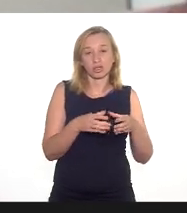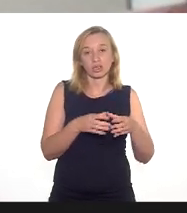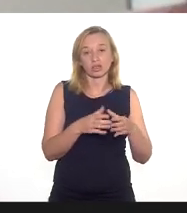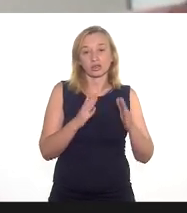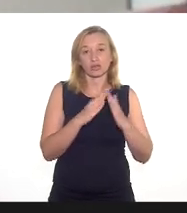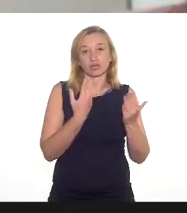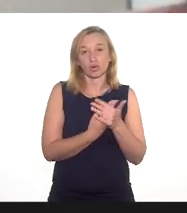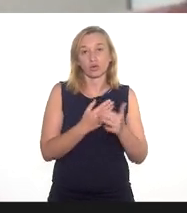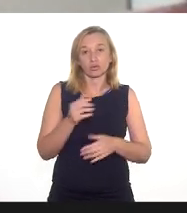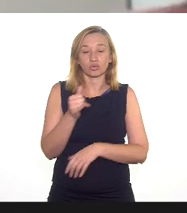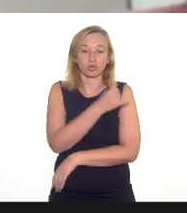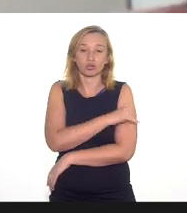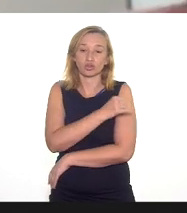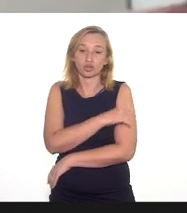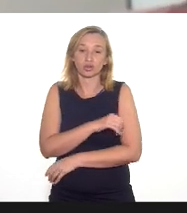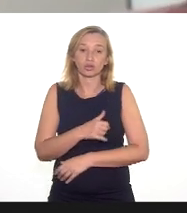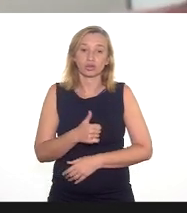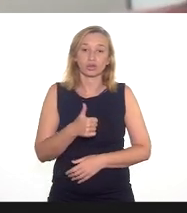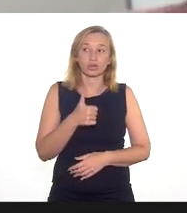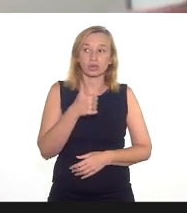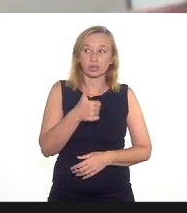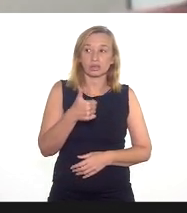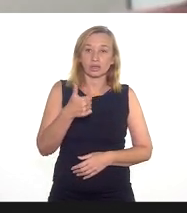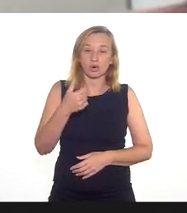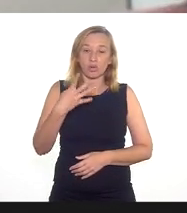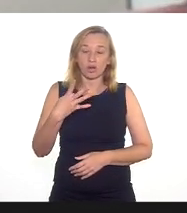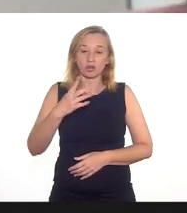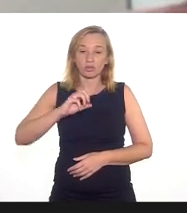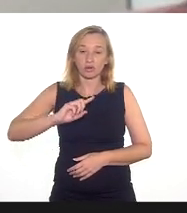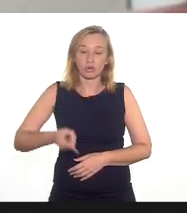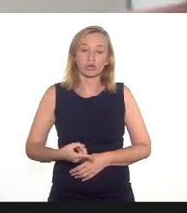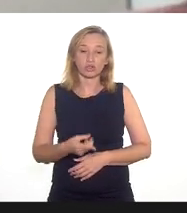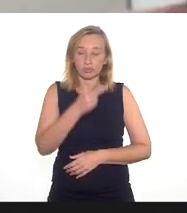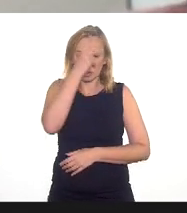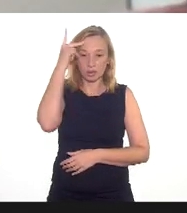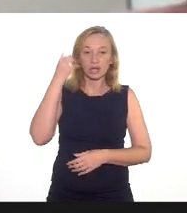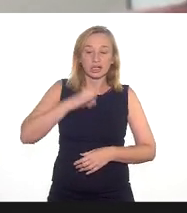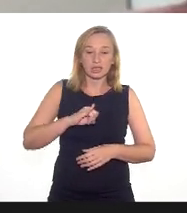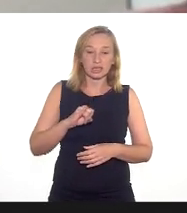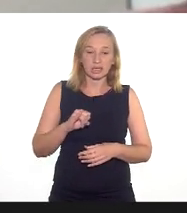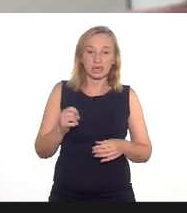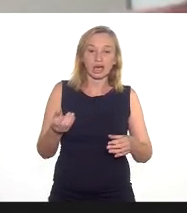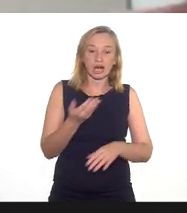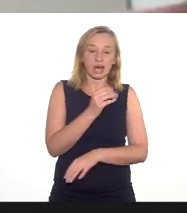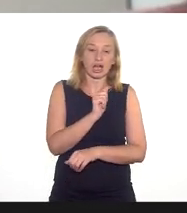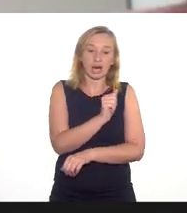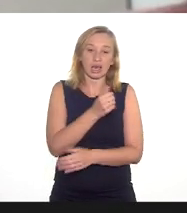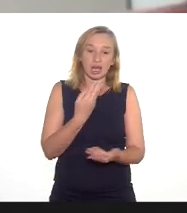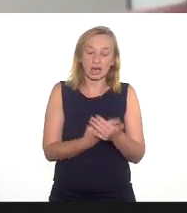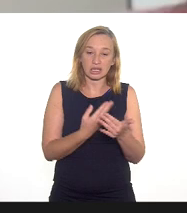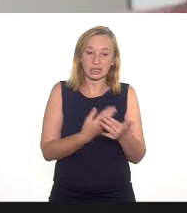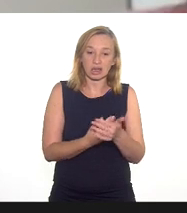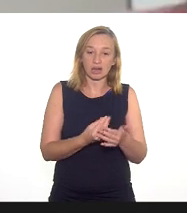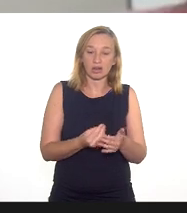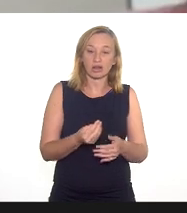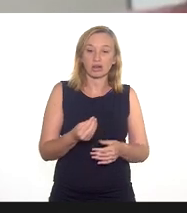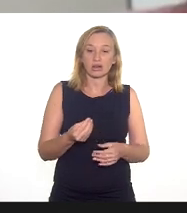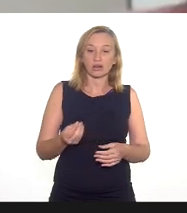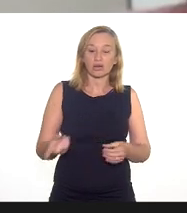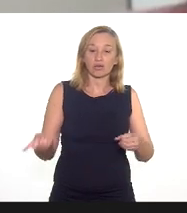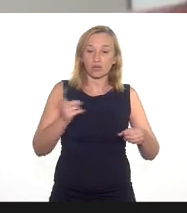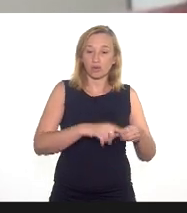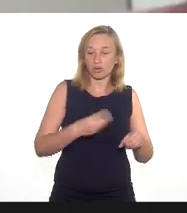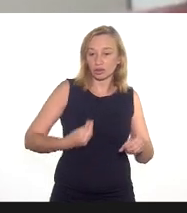de Janeiro são de cerca de 4 milhões de pessoas. Se as aulas voltam presencialmente, ou mesmo que de forma híbrida, mas